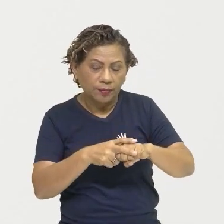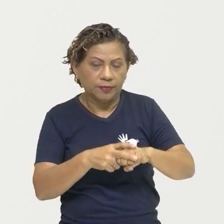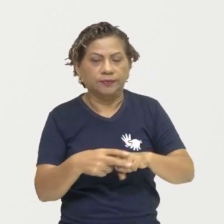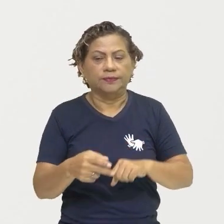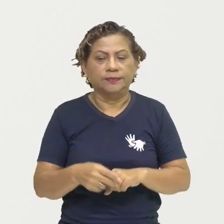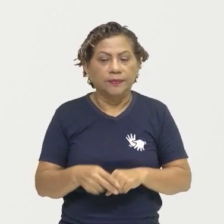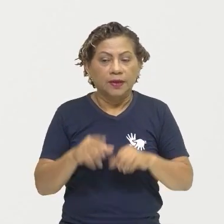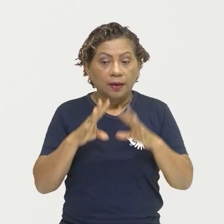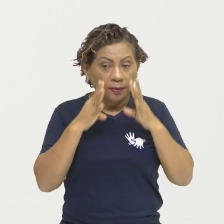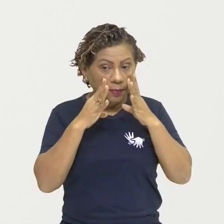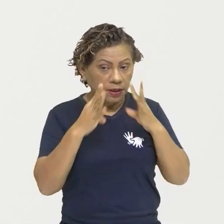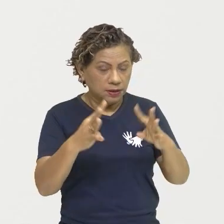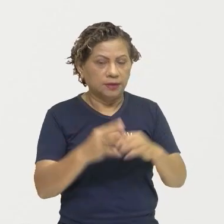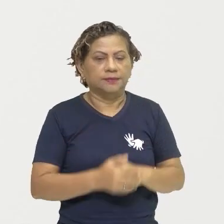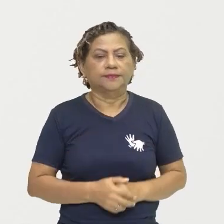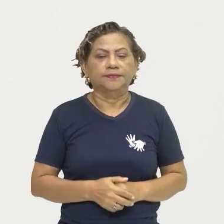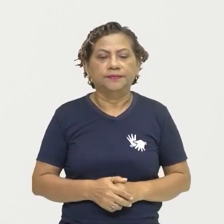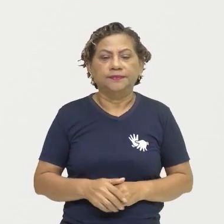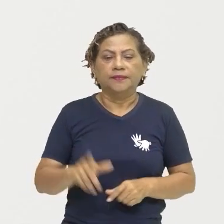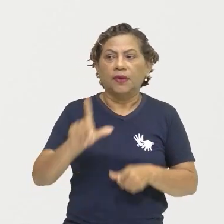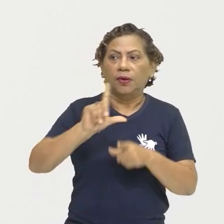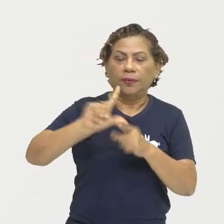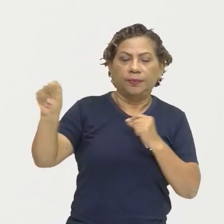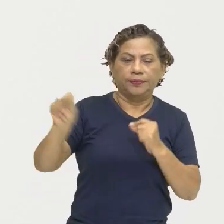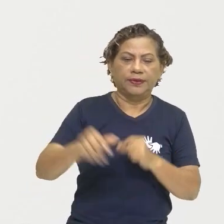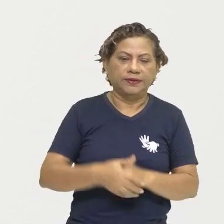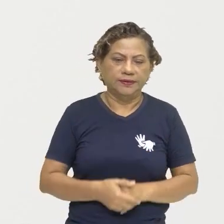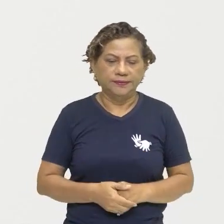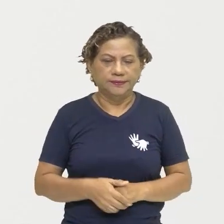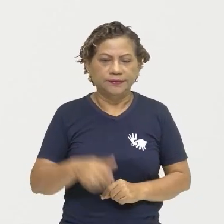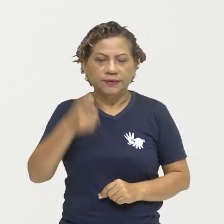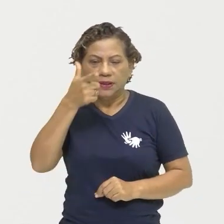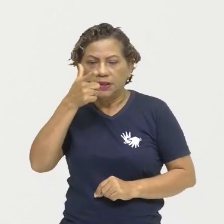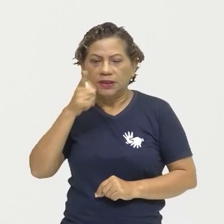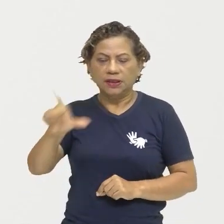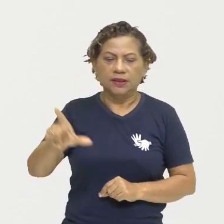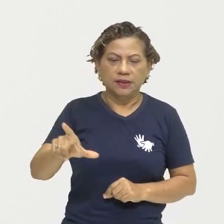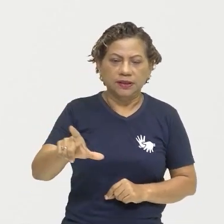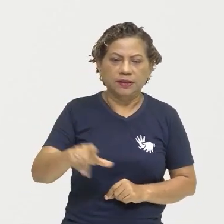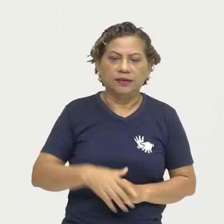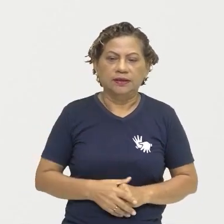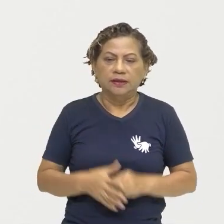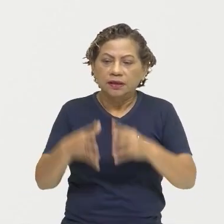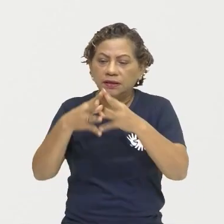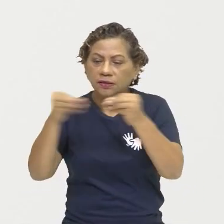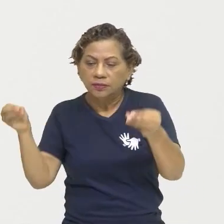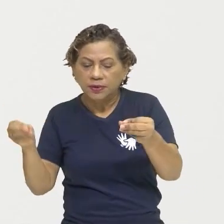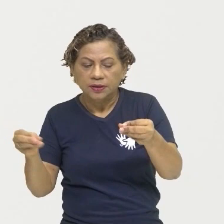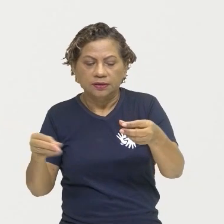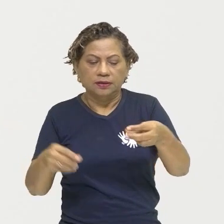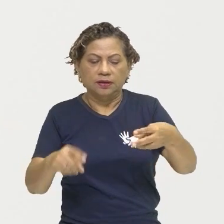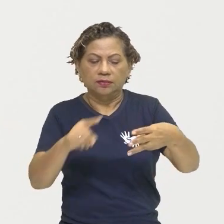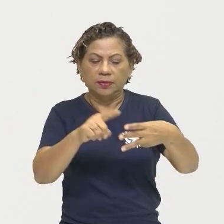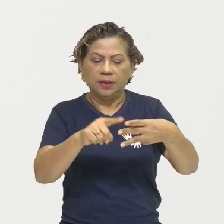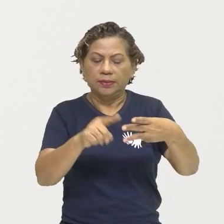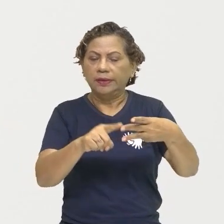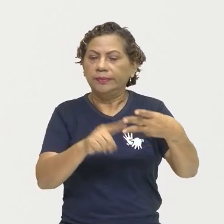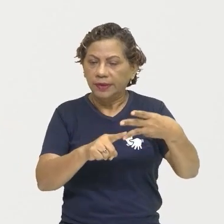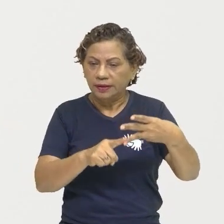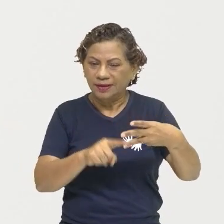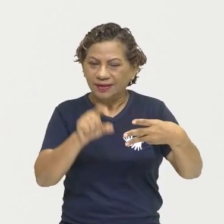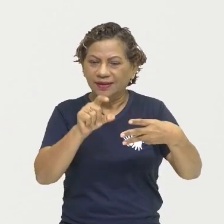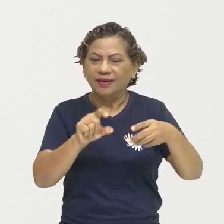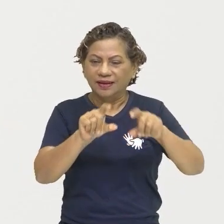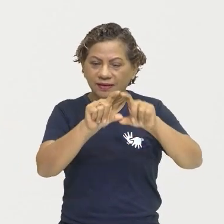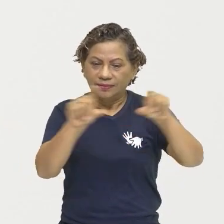lá. Verbo partir, verbo ganhar e verbo sumir. Portanto, eu tenho, na